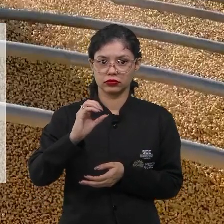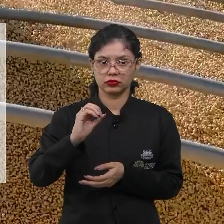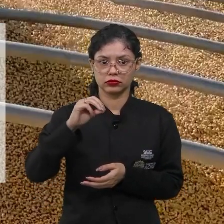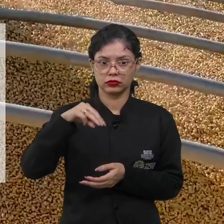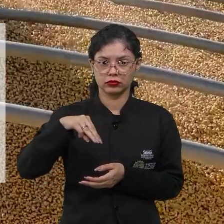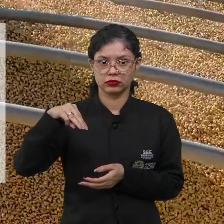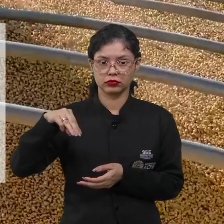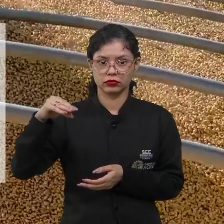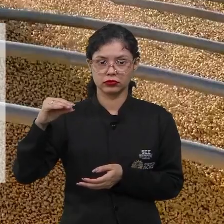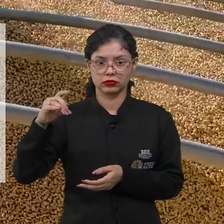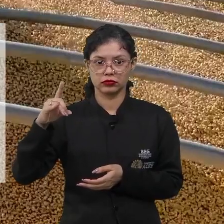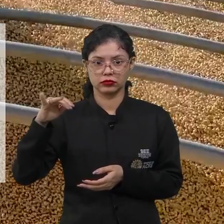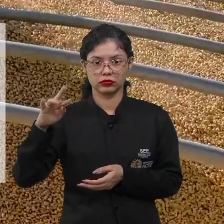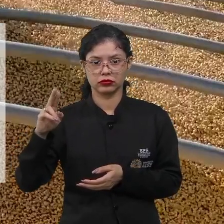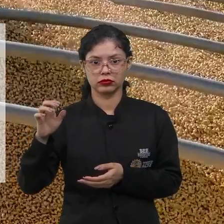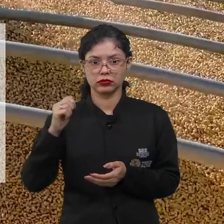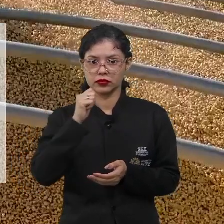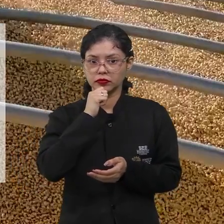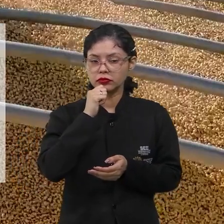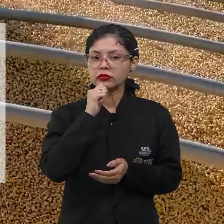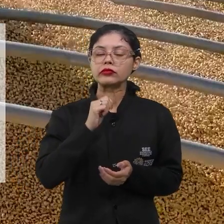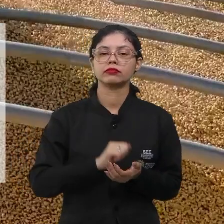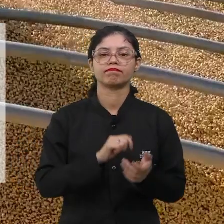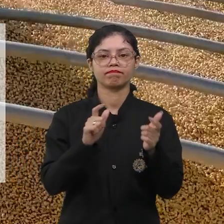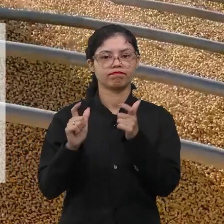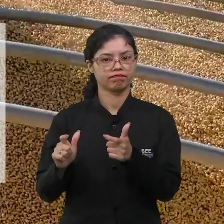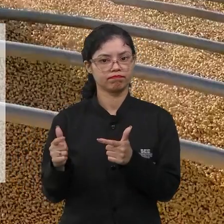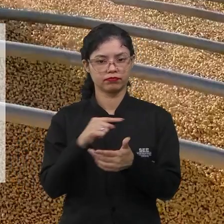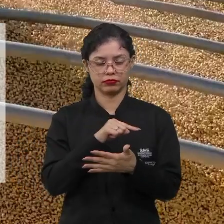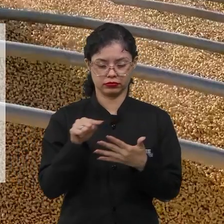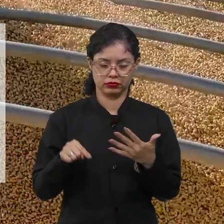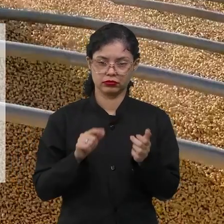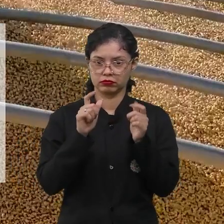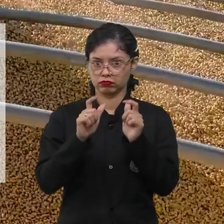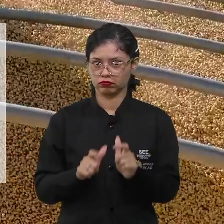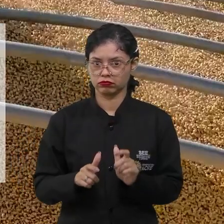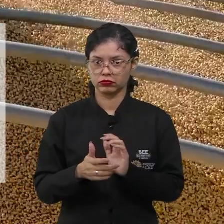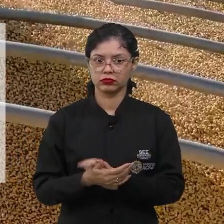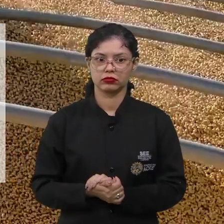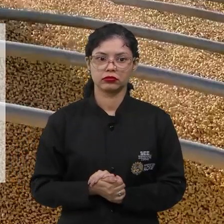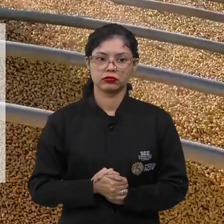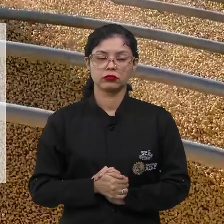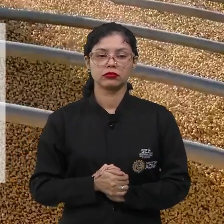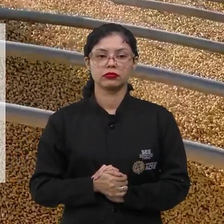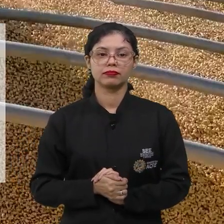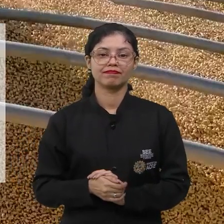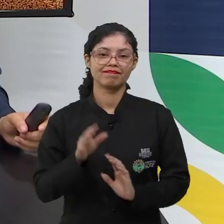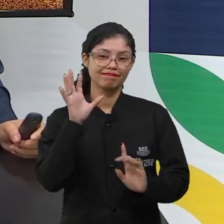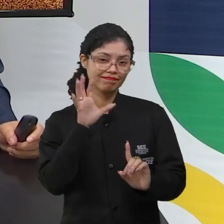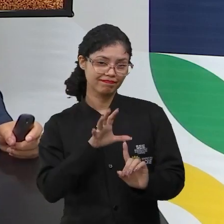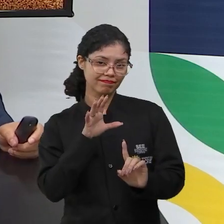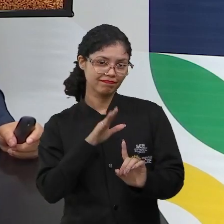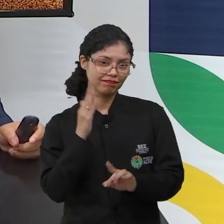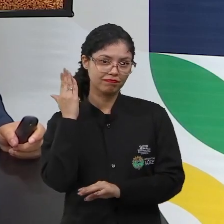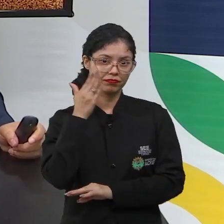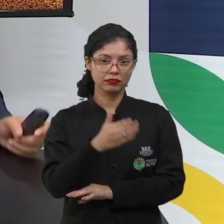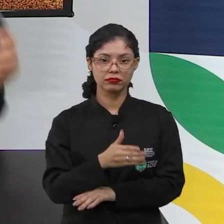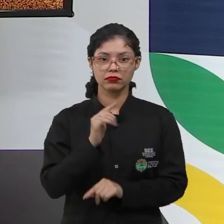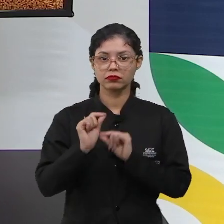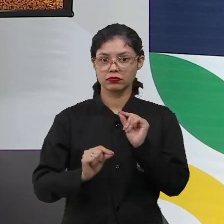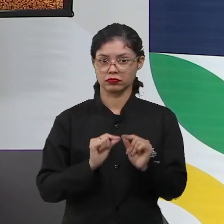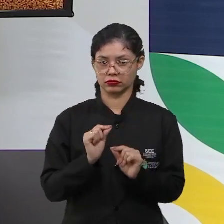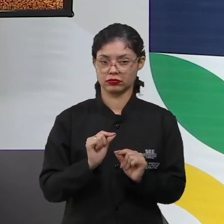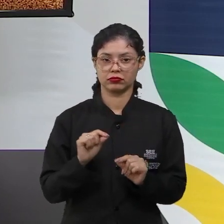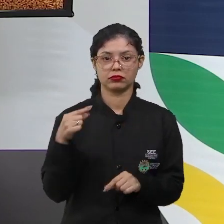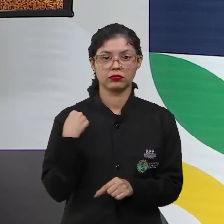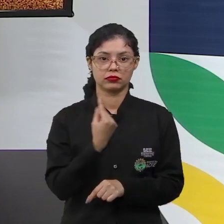produção de commodities, afetando diversas comunidades locais. E isso vai influenciar diretamente naquilo